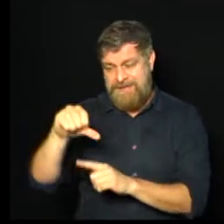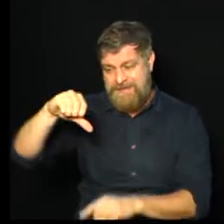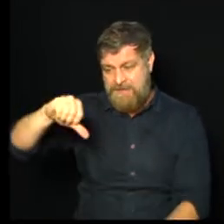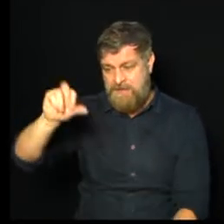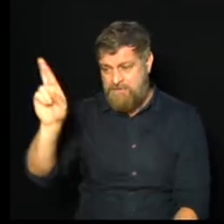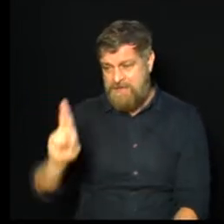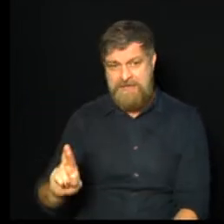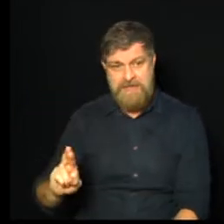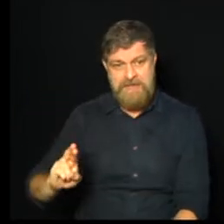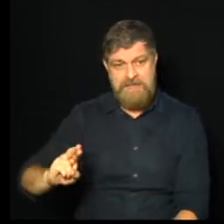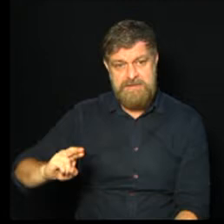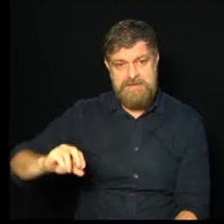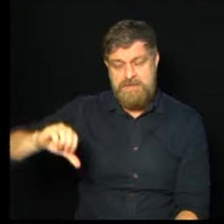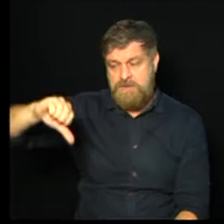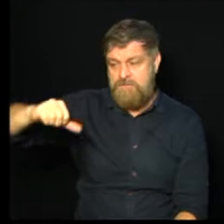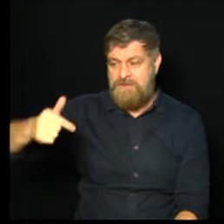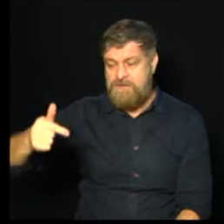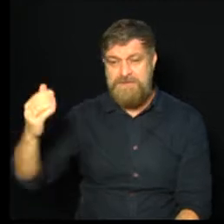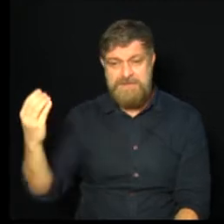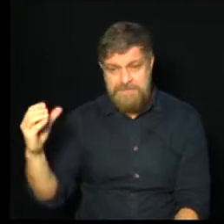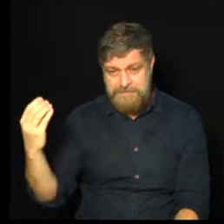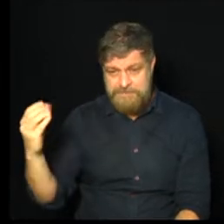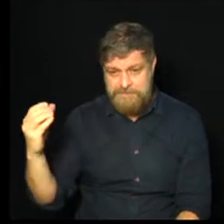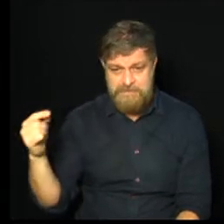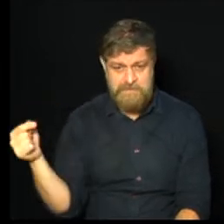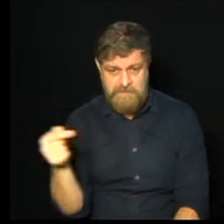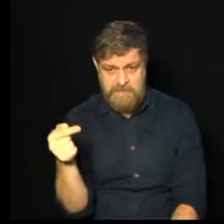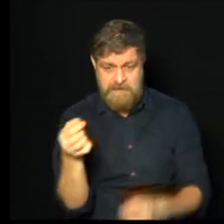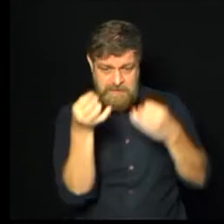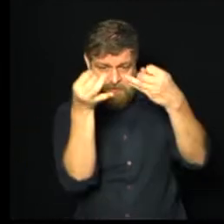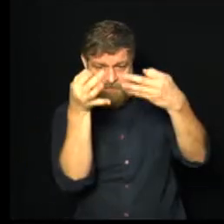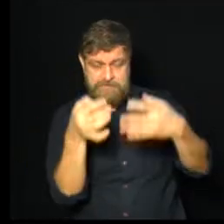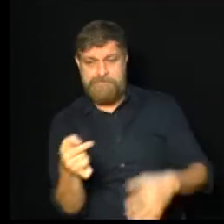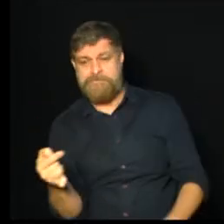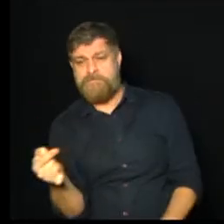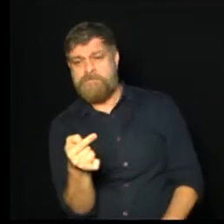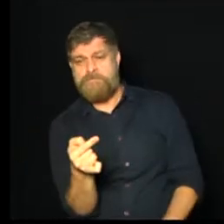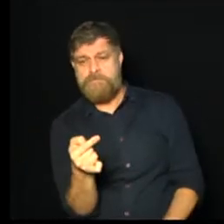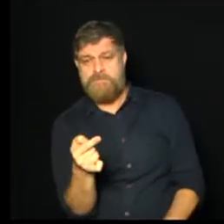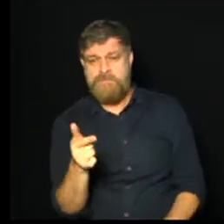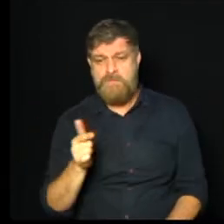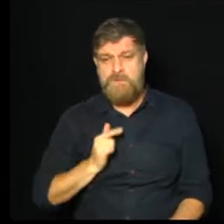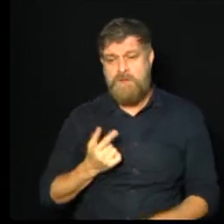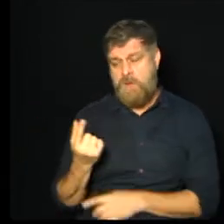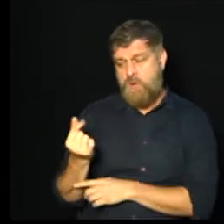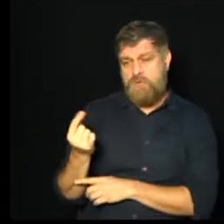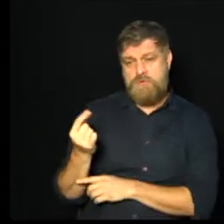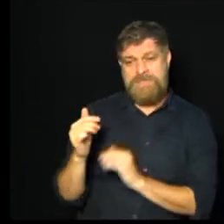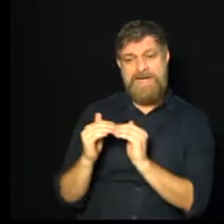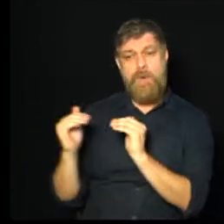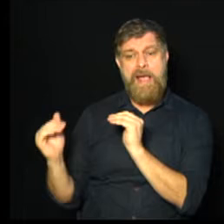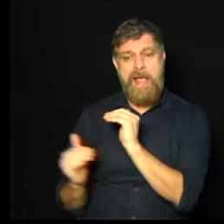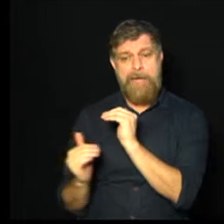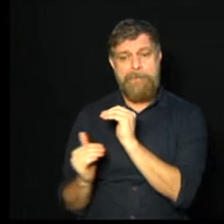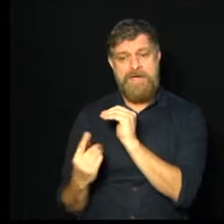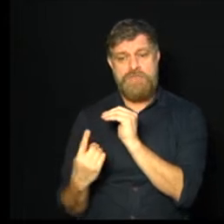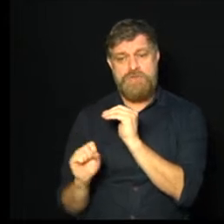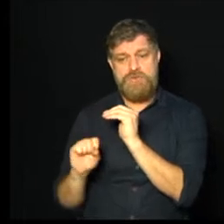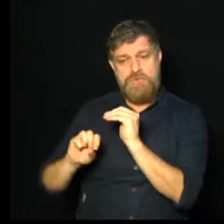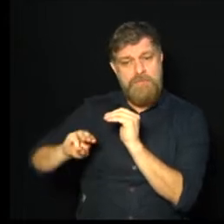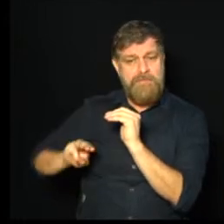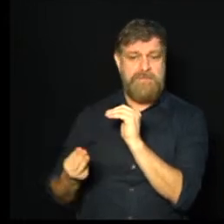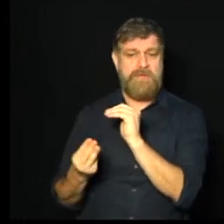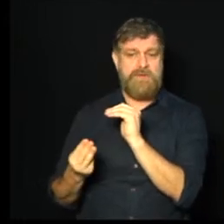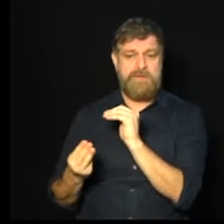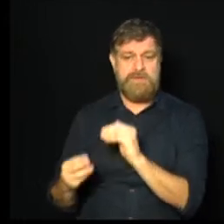332.589,92. Então, qualquer viabilidade se justificaria se eu tivesse um valor abaixo desses 18 milhões, senão não tem